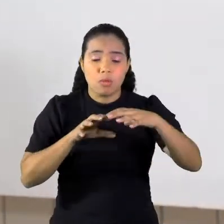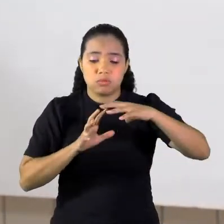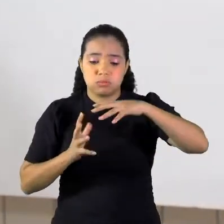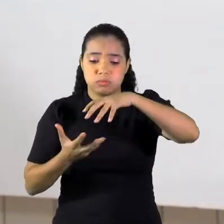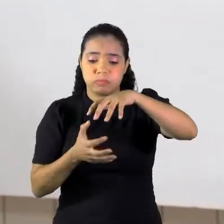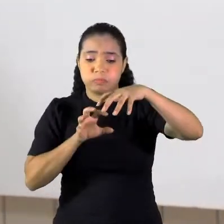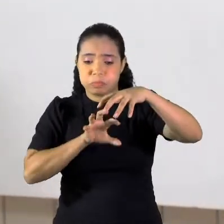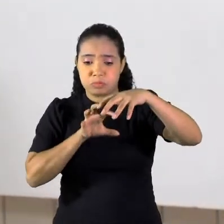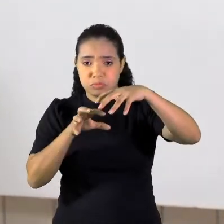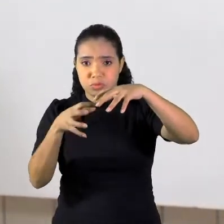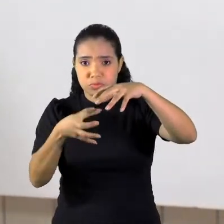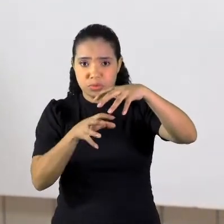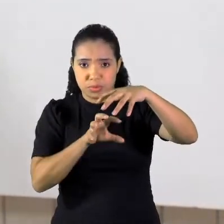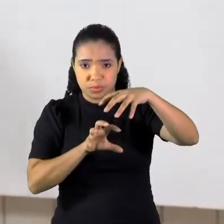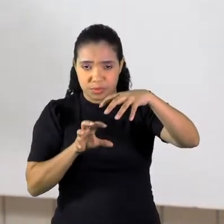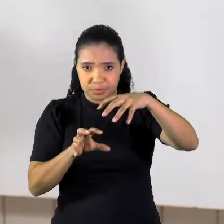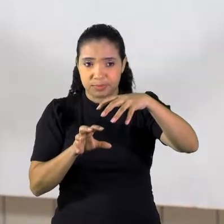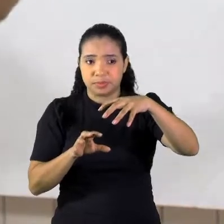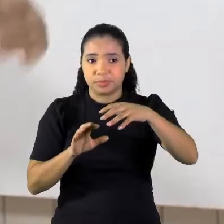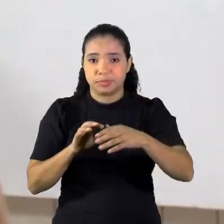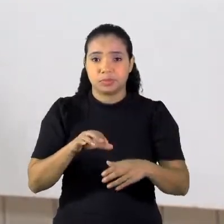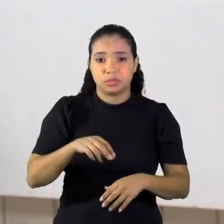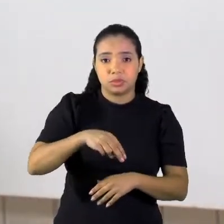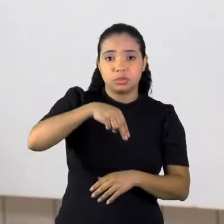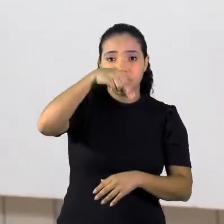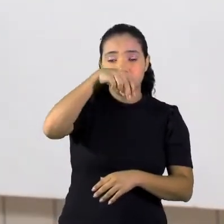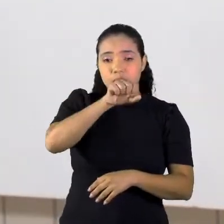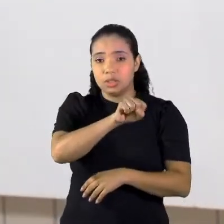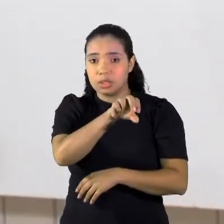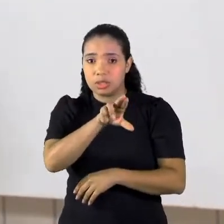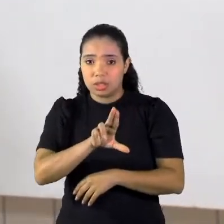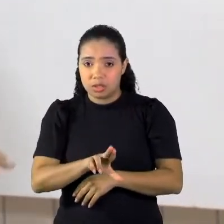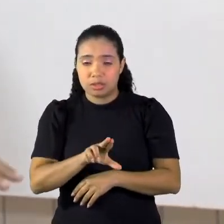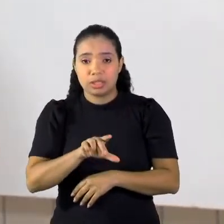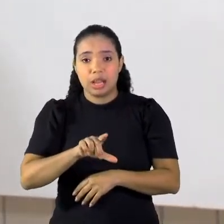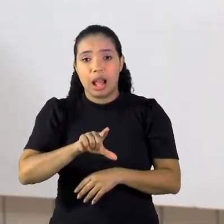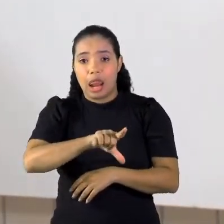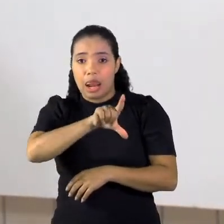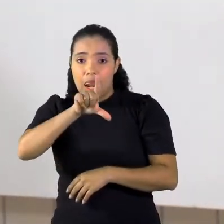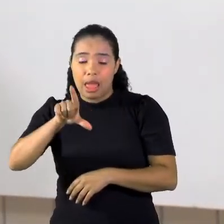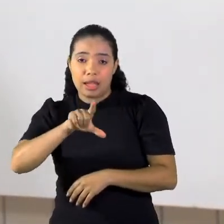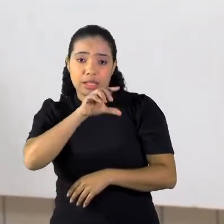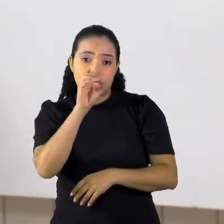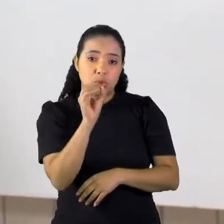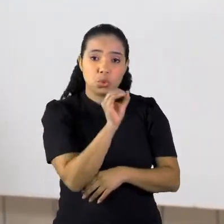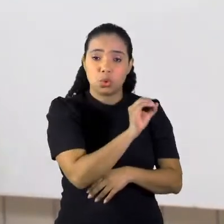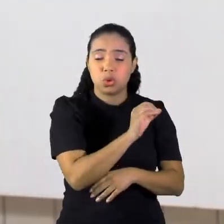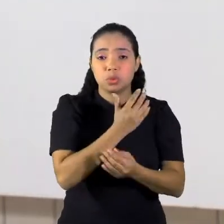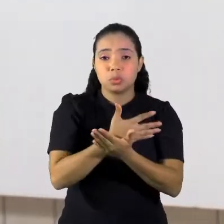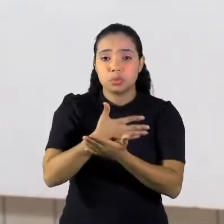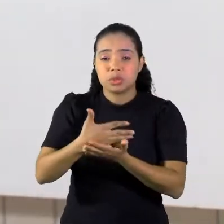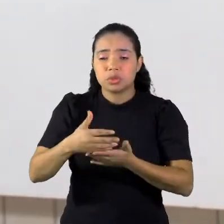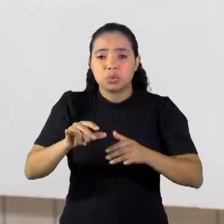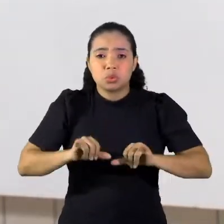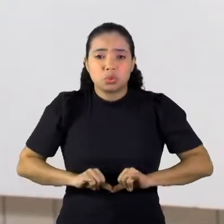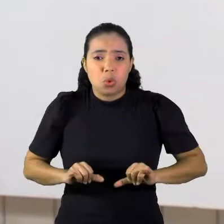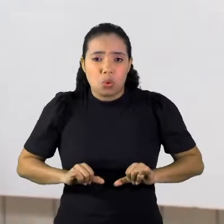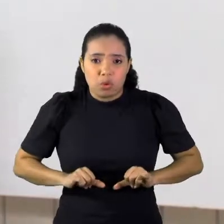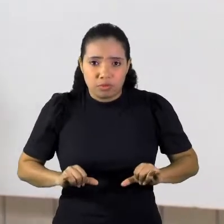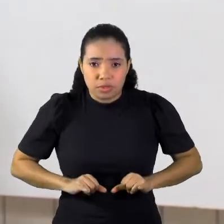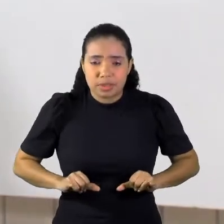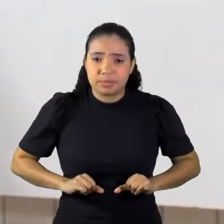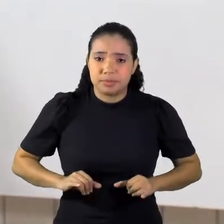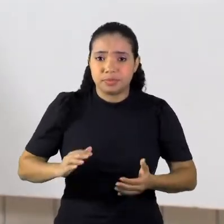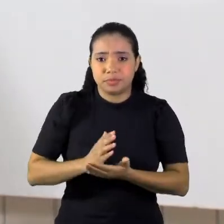em todos os continentes, de norte a sul, de leste a oeste, todos eles acabaram sofrendo